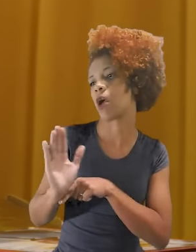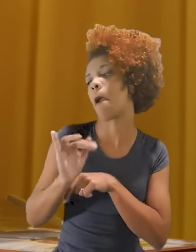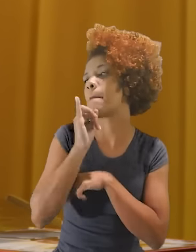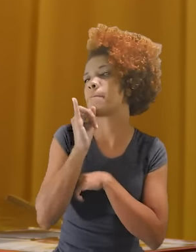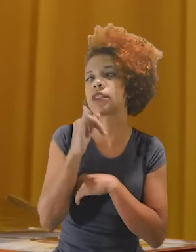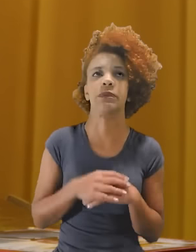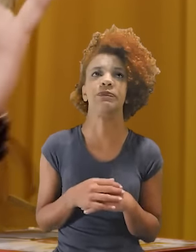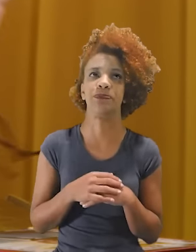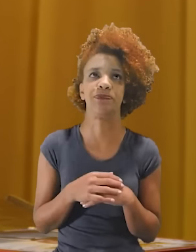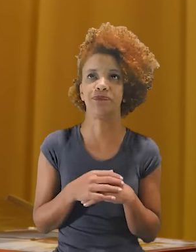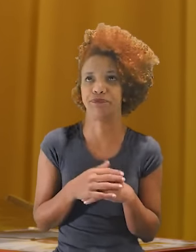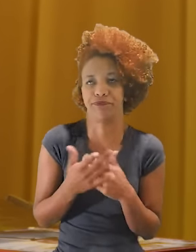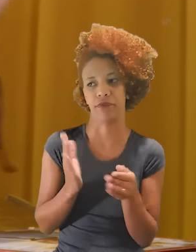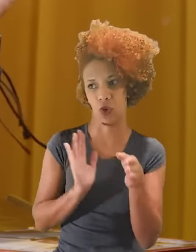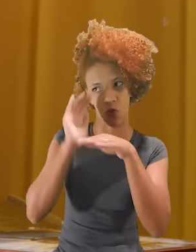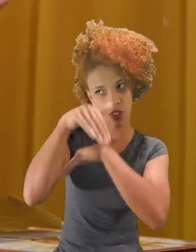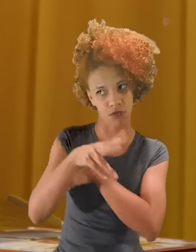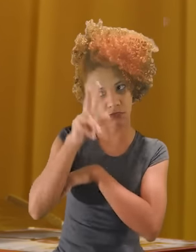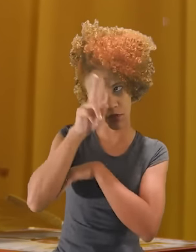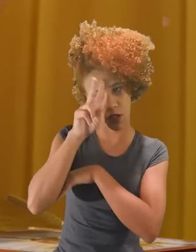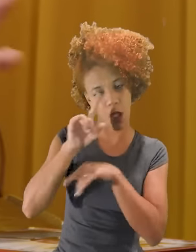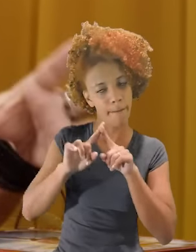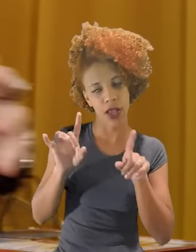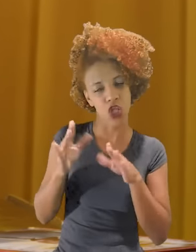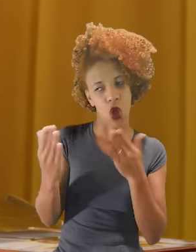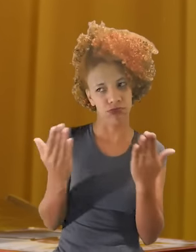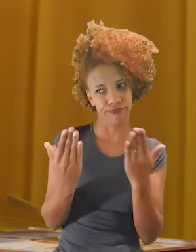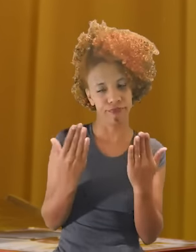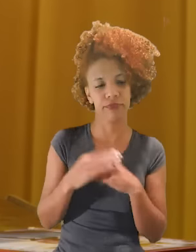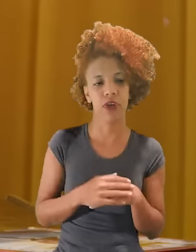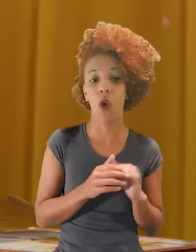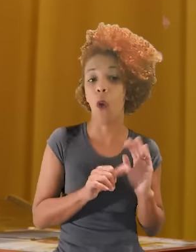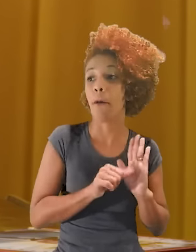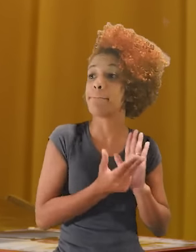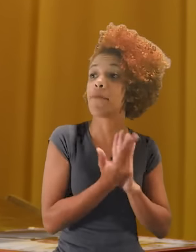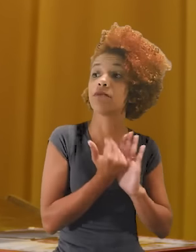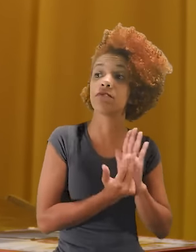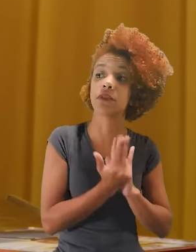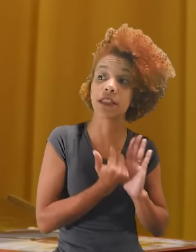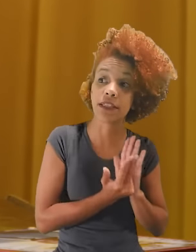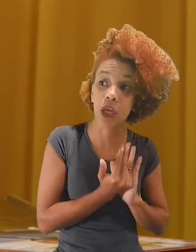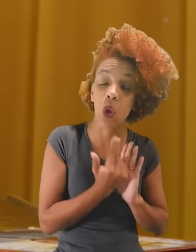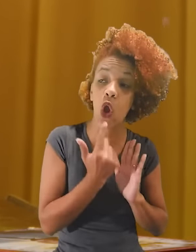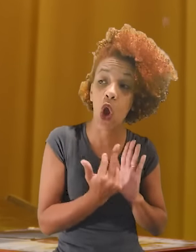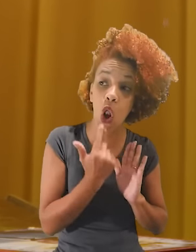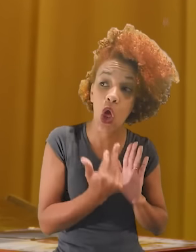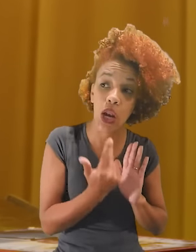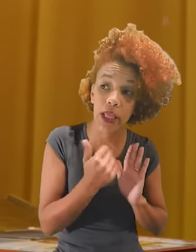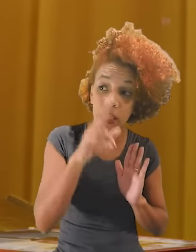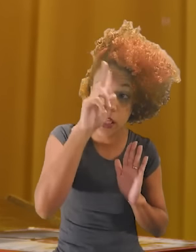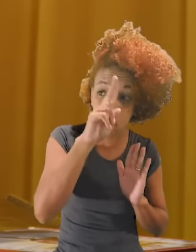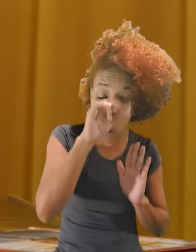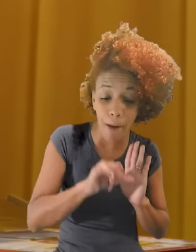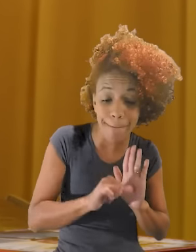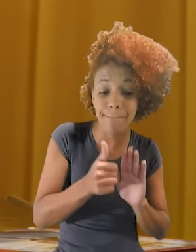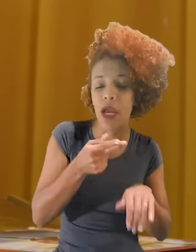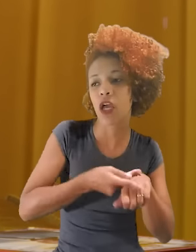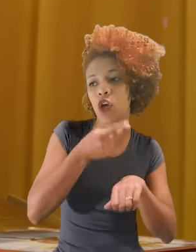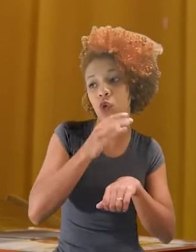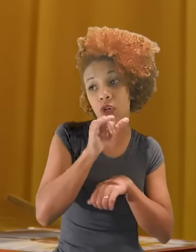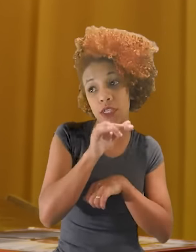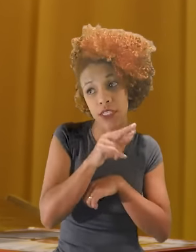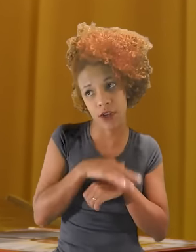pensar, por exemplo, vou dar um salto aqui, tá, na história, mas só para a gente... O primeiro desenho colorido da história, que foi o primeiro Oscar, aliás,